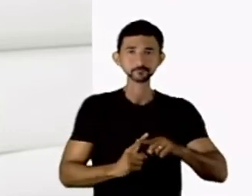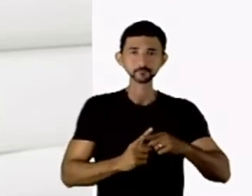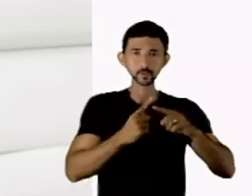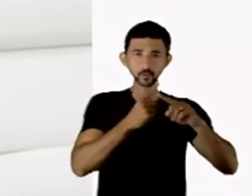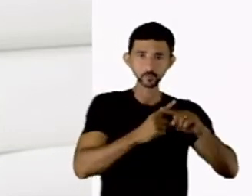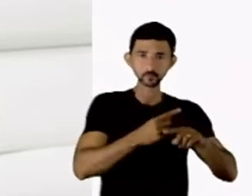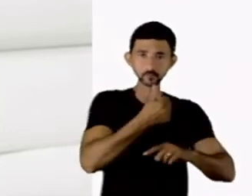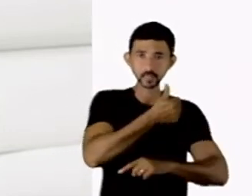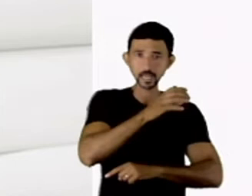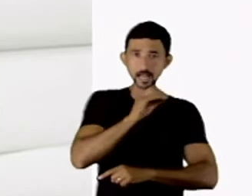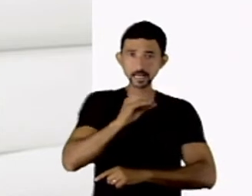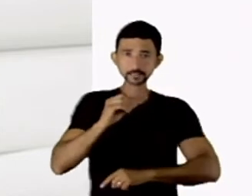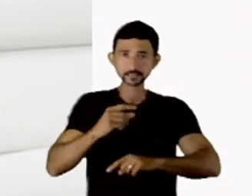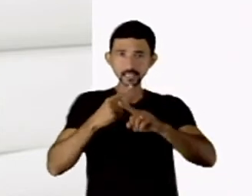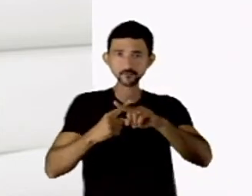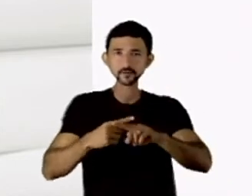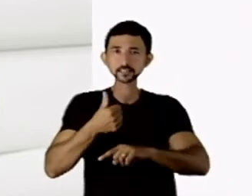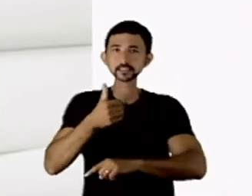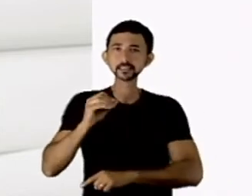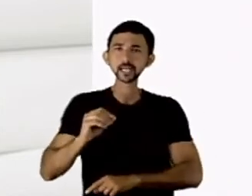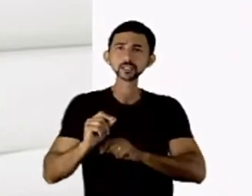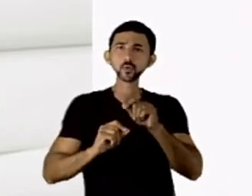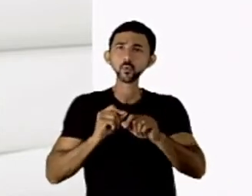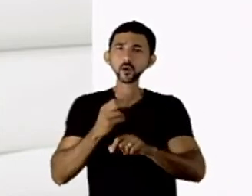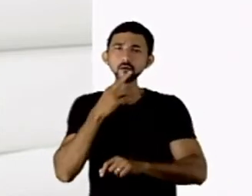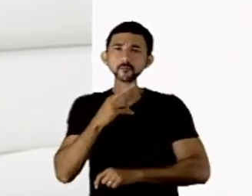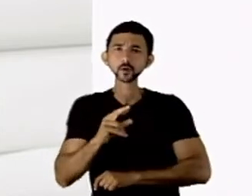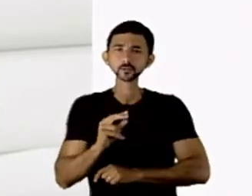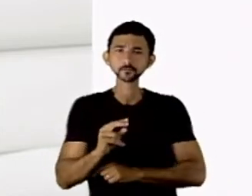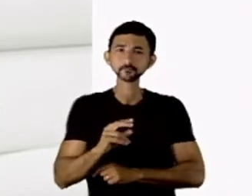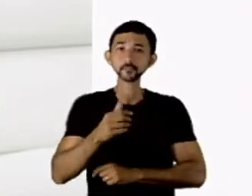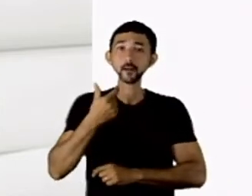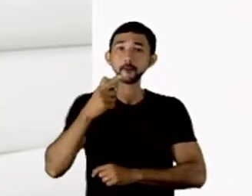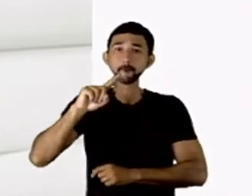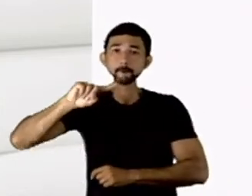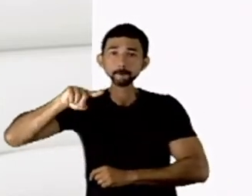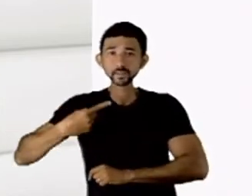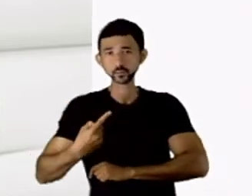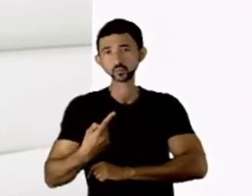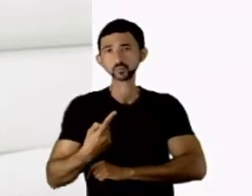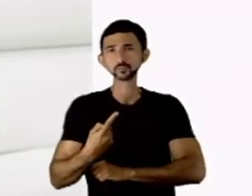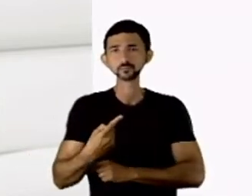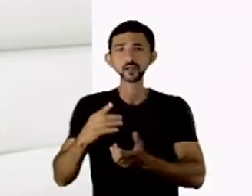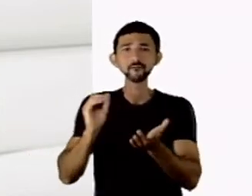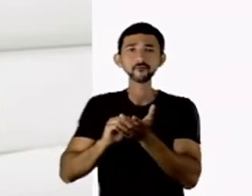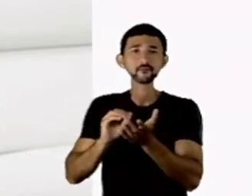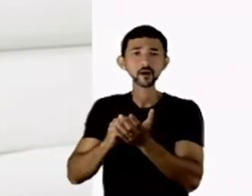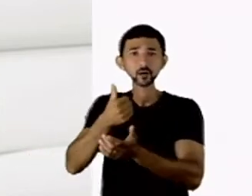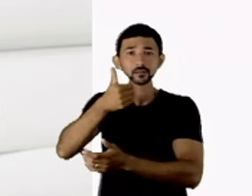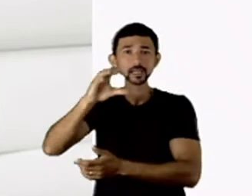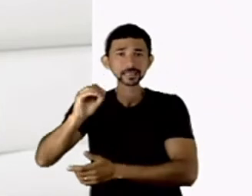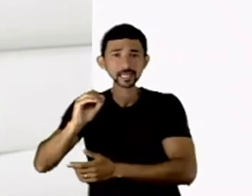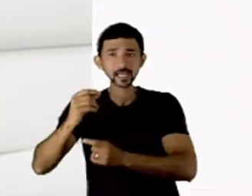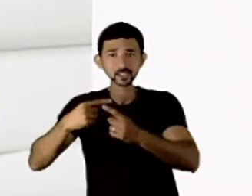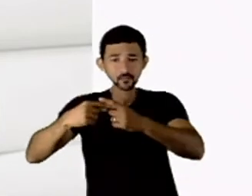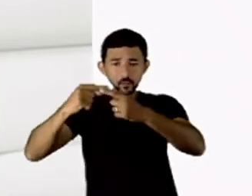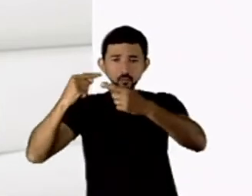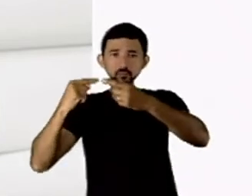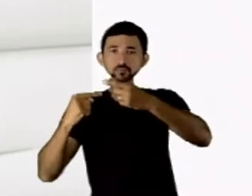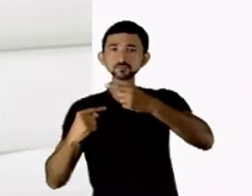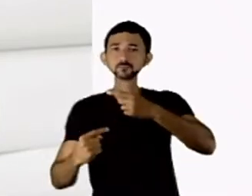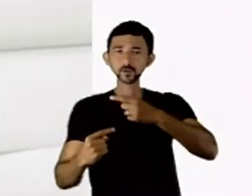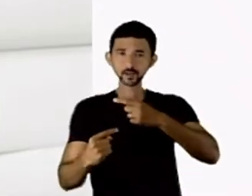multiplico 100 vezes 10, que é igual a 1.000. Mas ainda tinha um 10 aqui, olha, que eu vou repetir